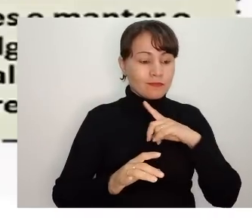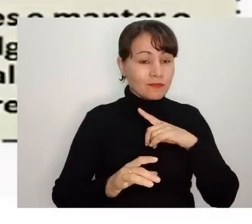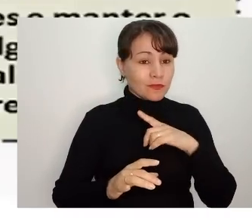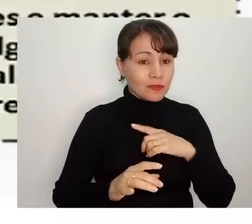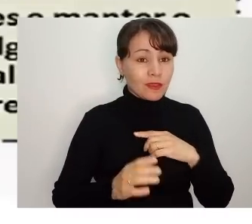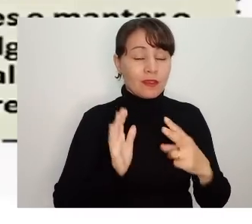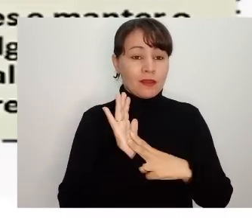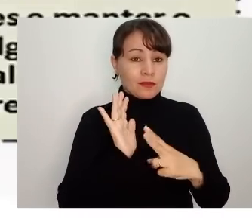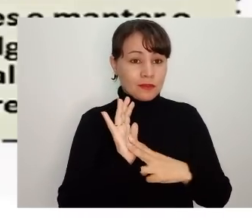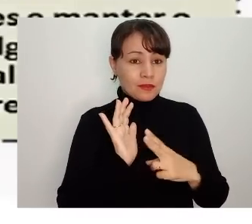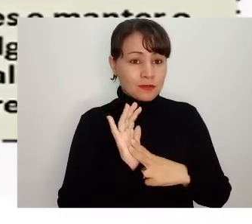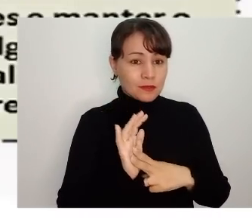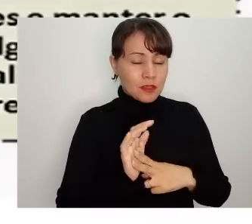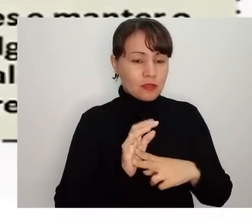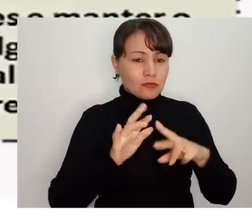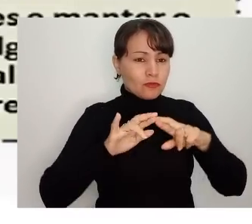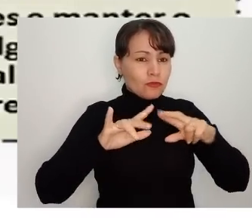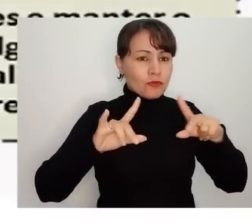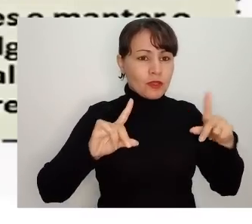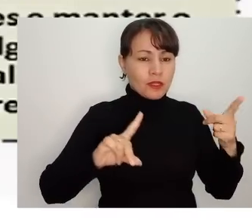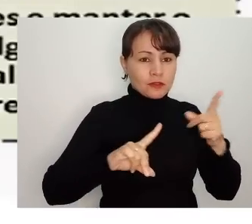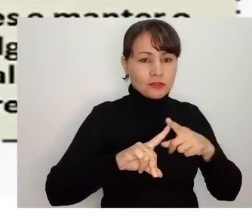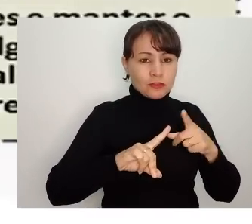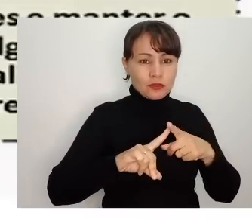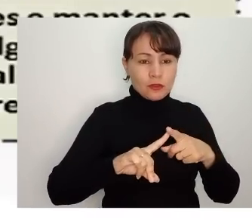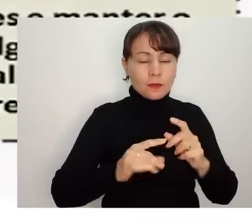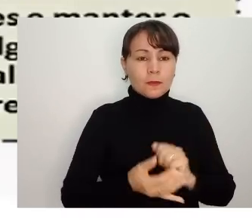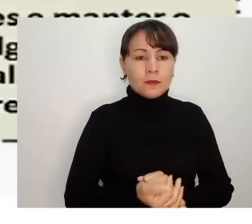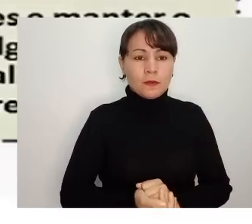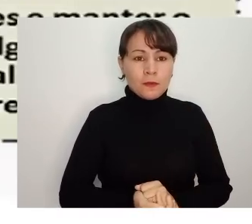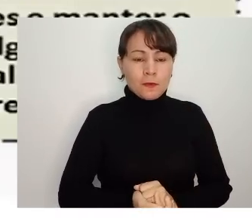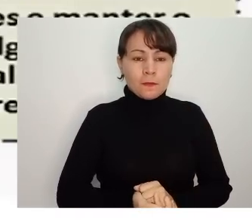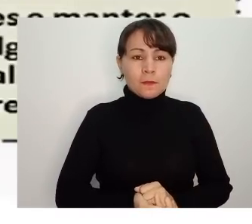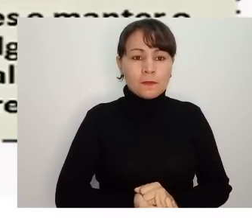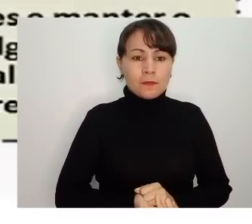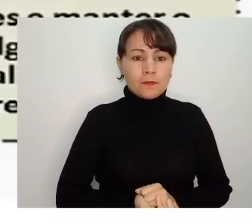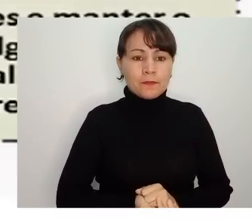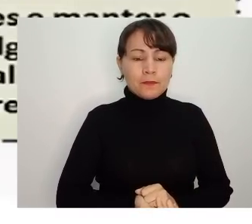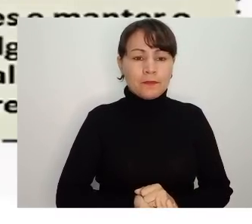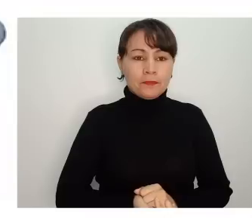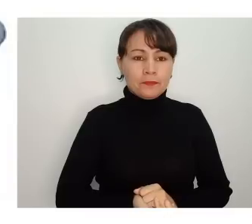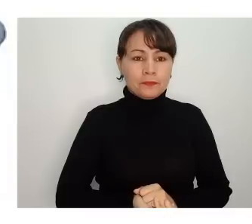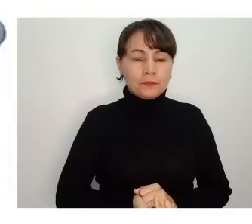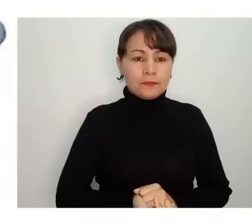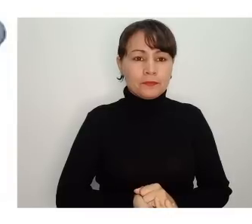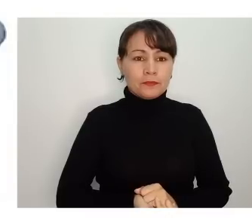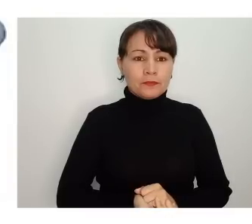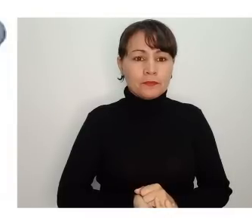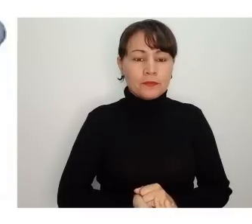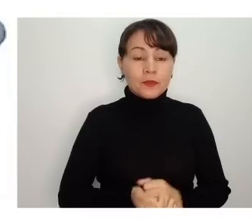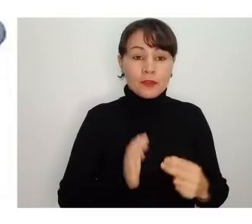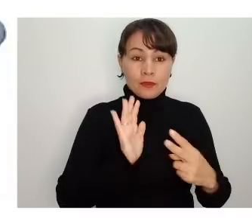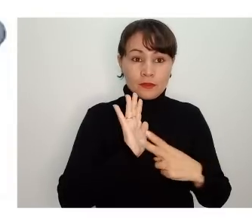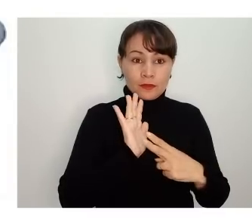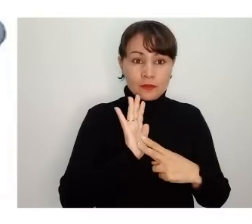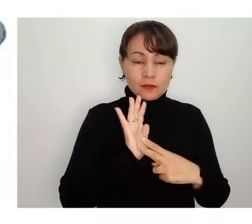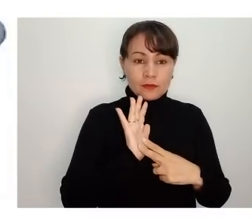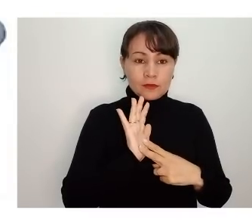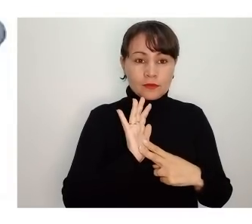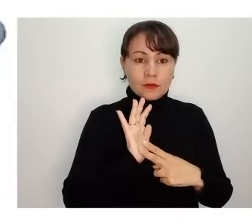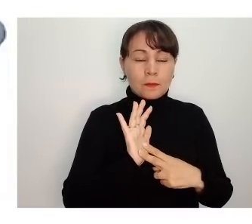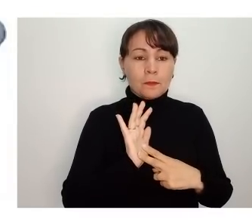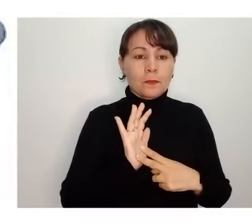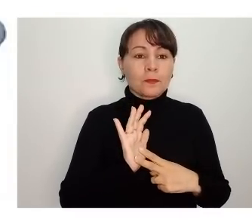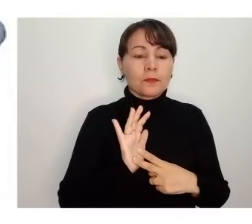Existe a atenção sustentada, seletiva e a dividida. A